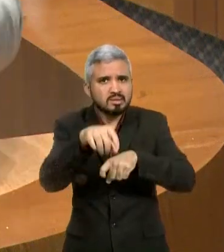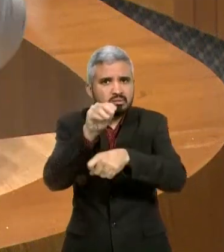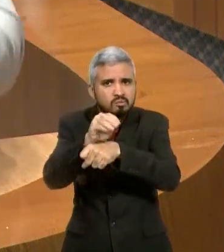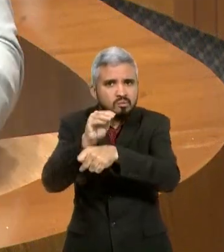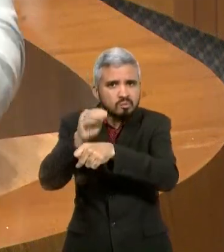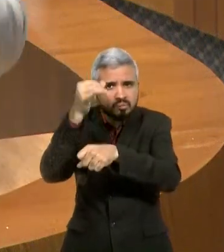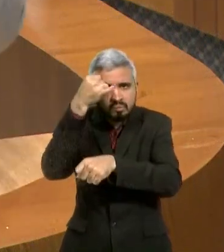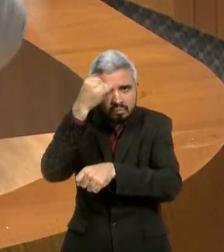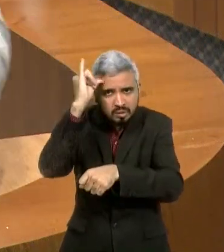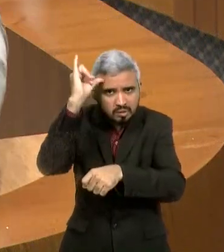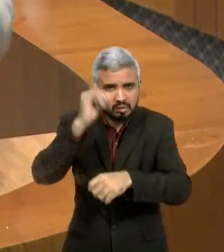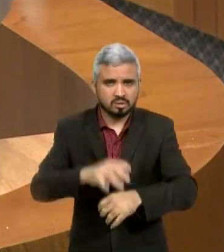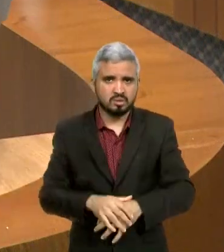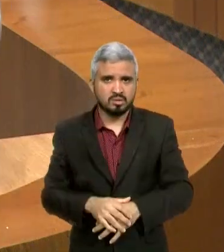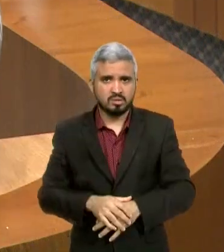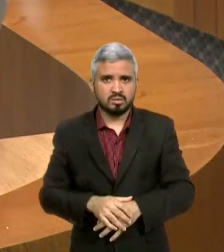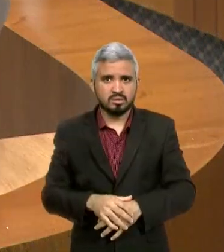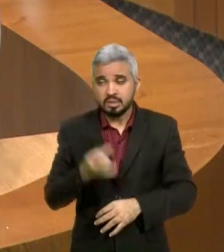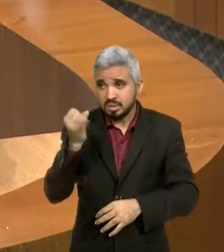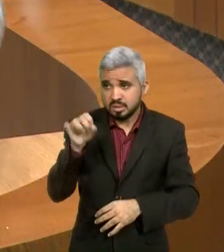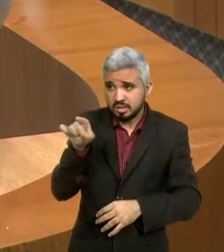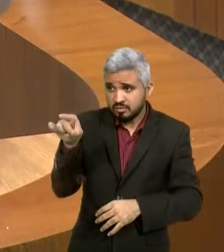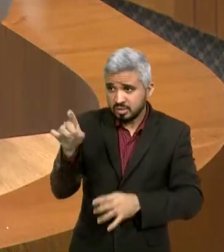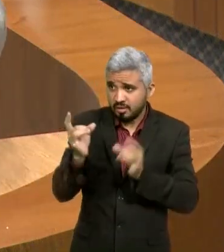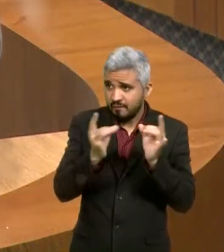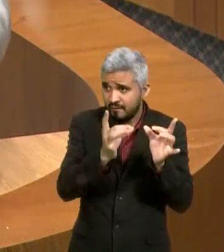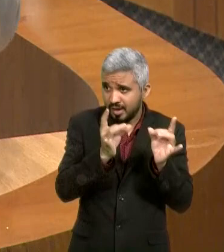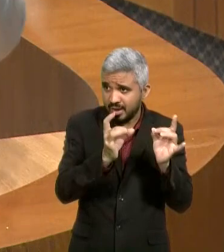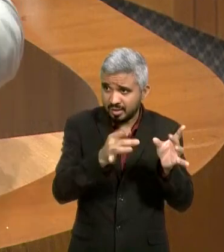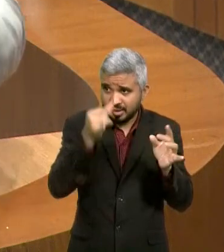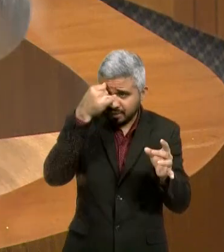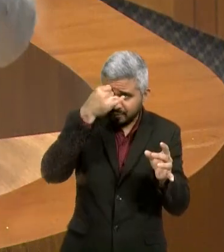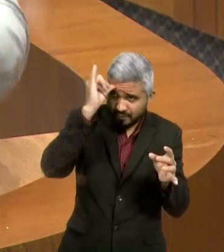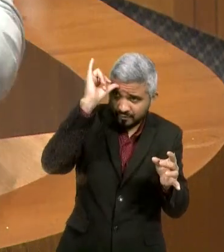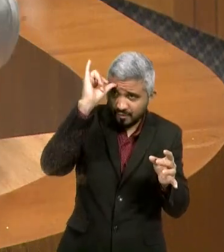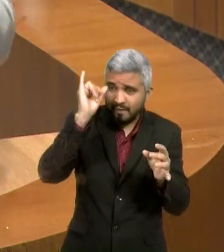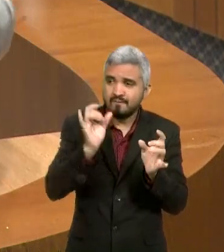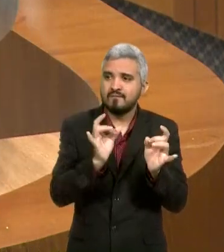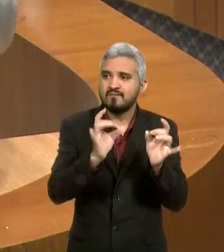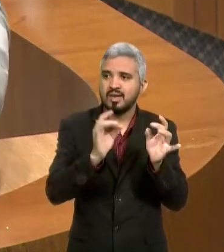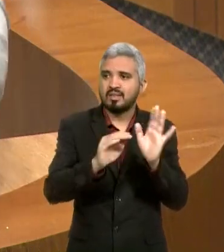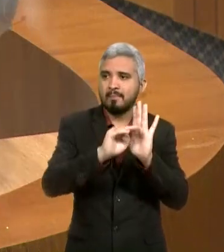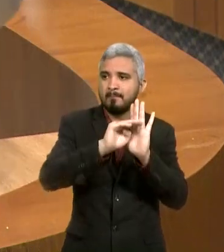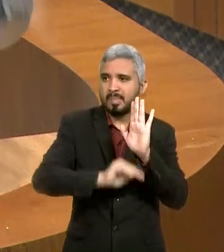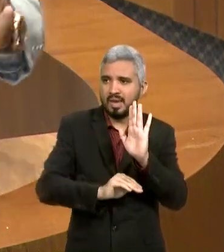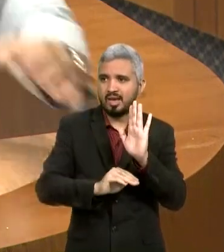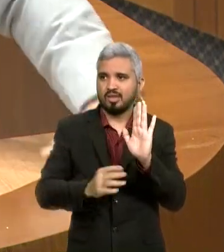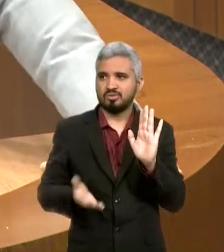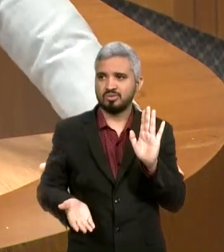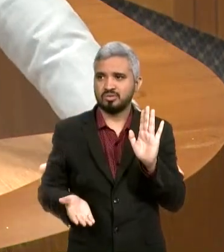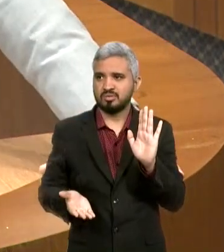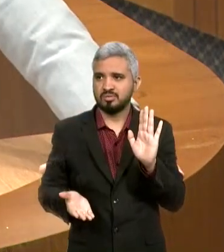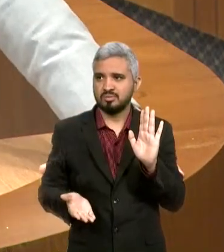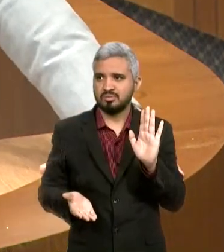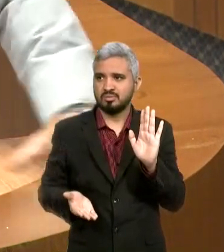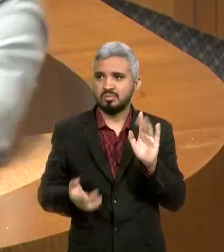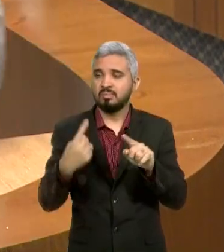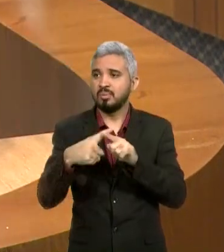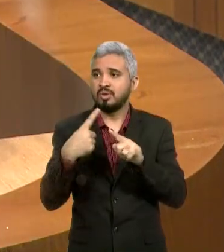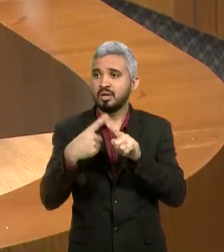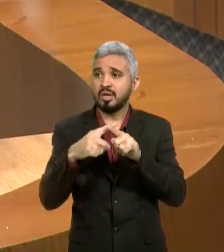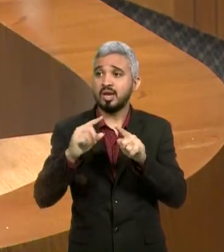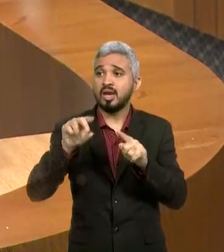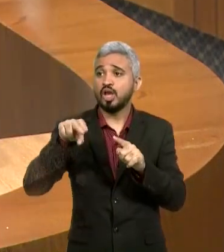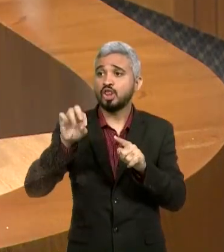seu, o senhor vai vender por 30% ou 40% a menos do valor que o senhor irá emitir a nota fiscal para pagar os impostos.